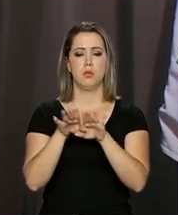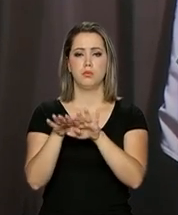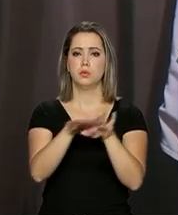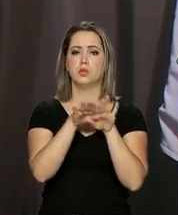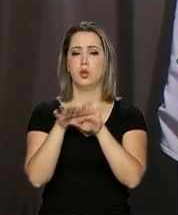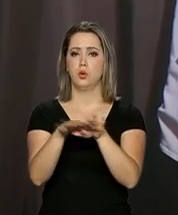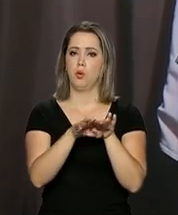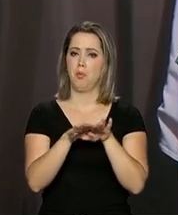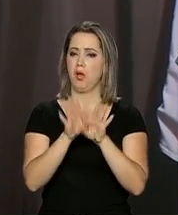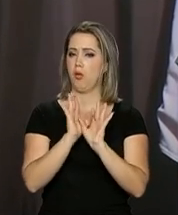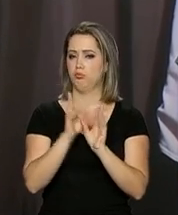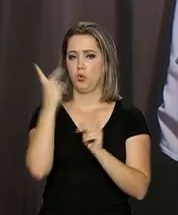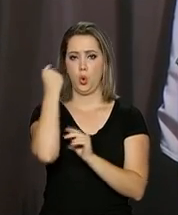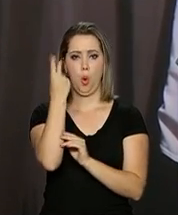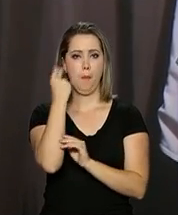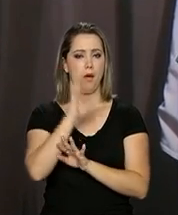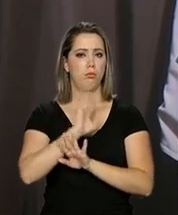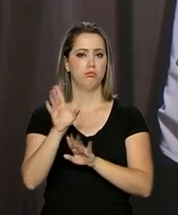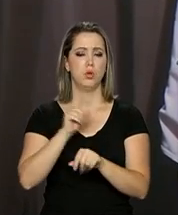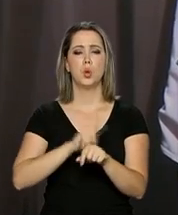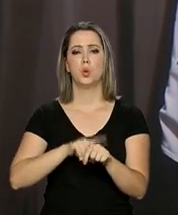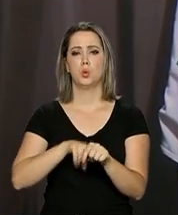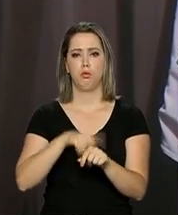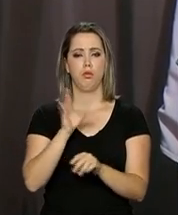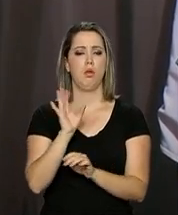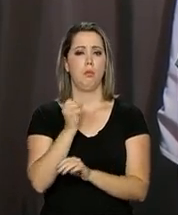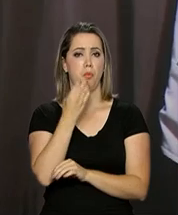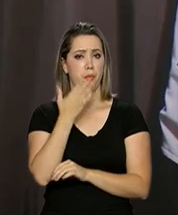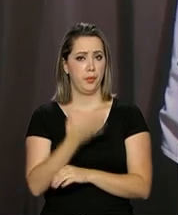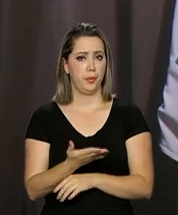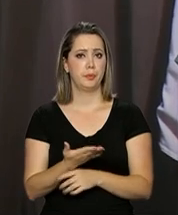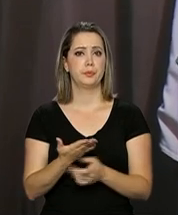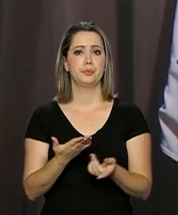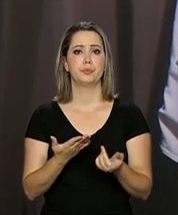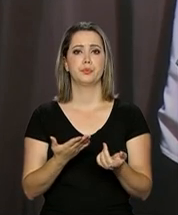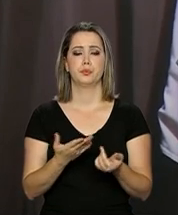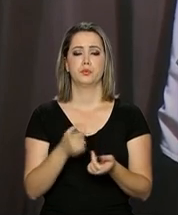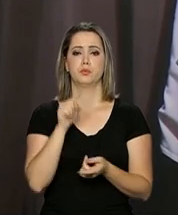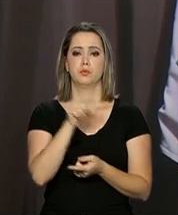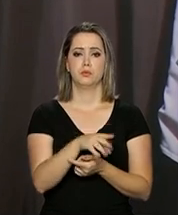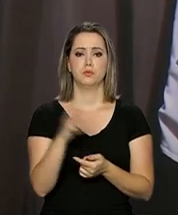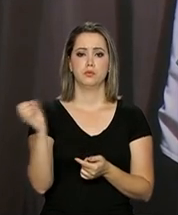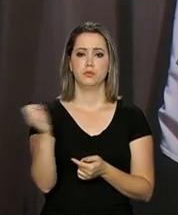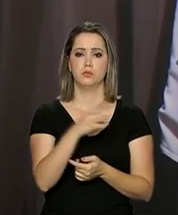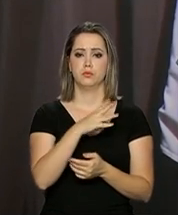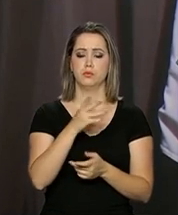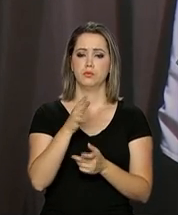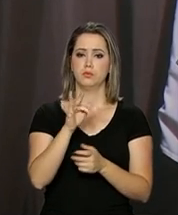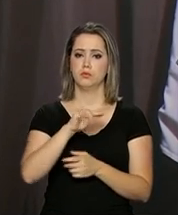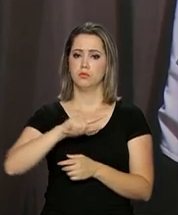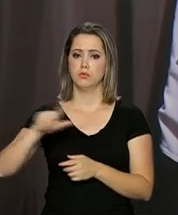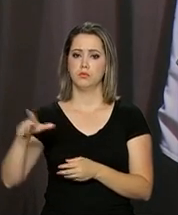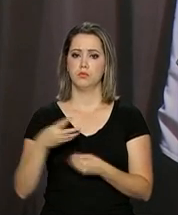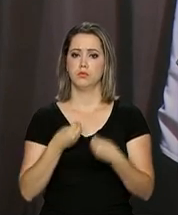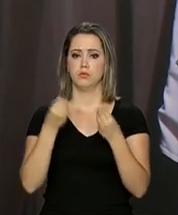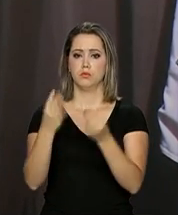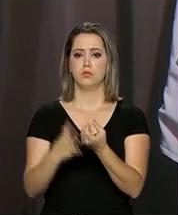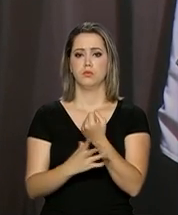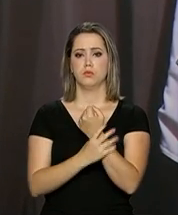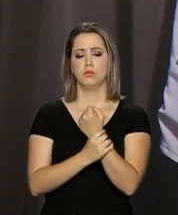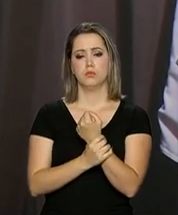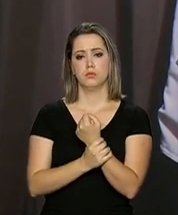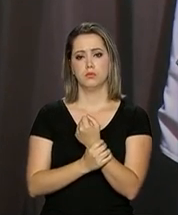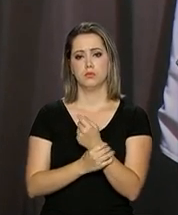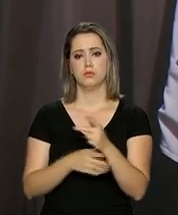normalidade num num tempo relativamente rápido essa a nova política fiscal deu segurança aos